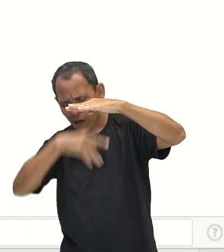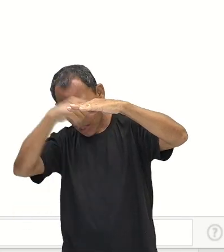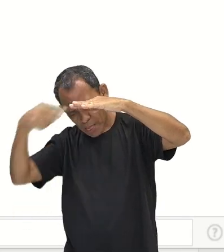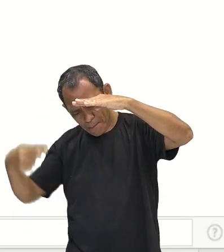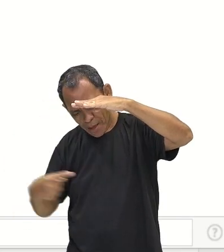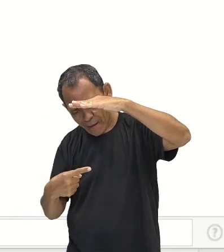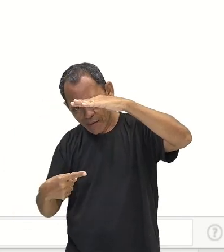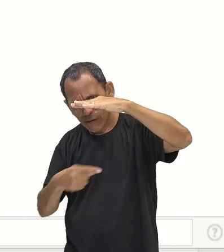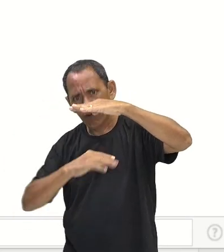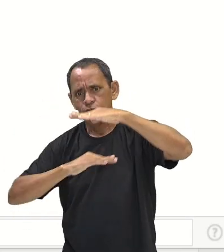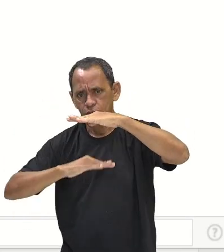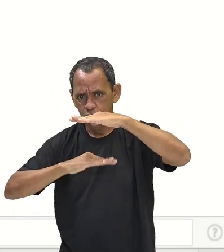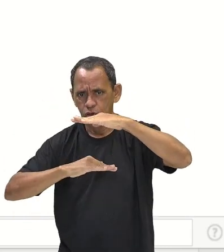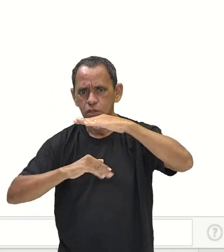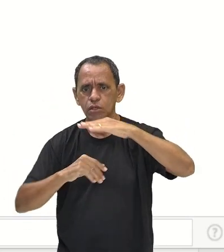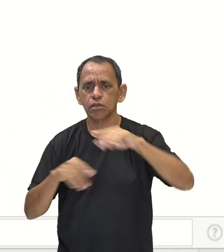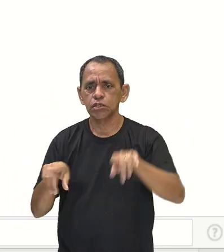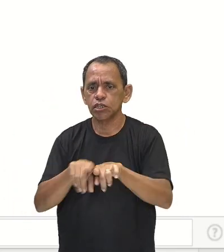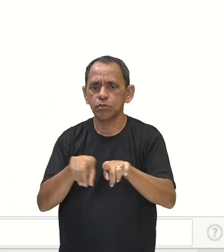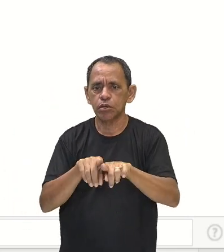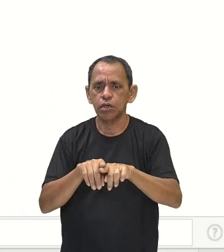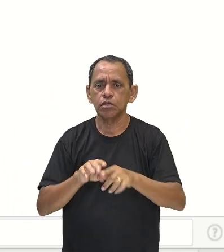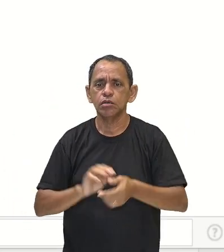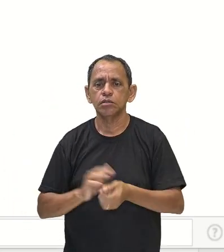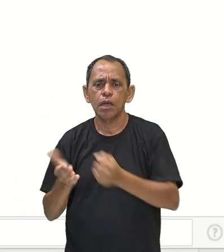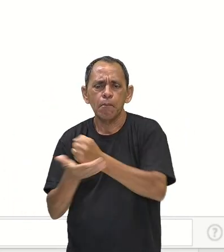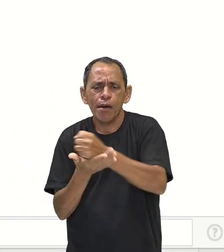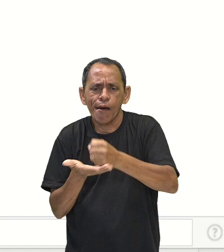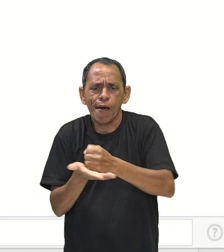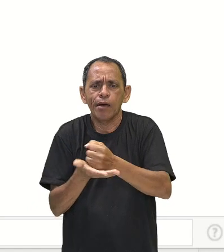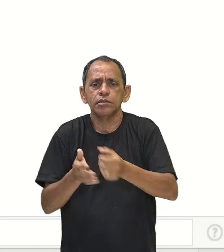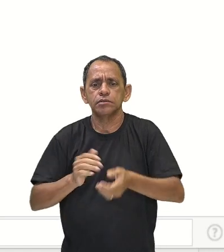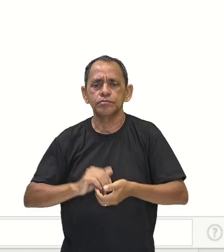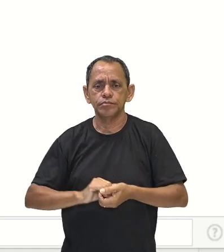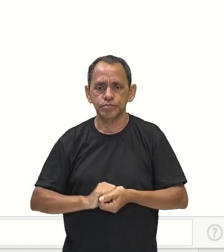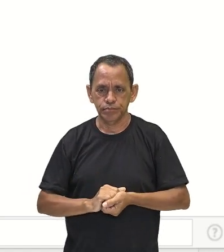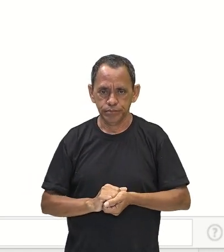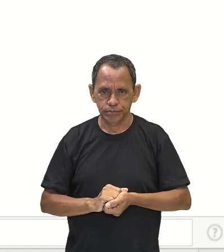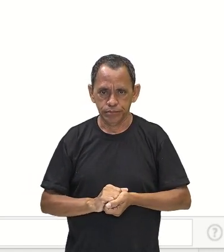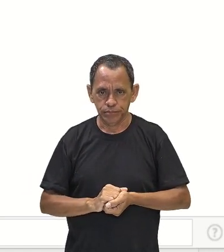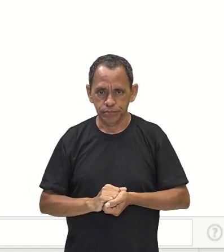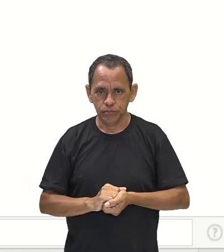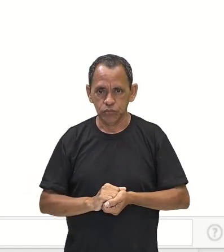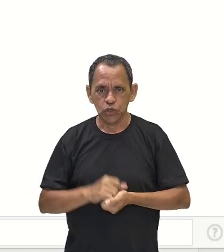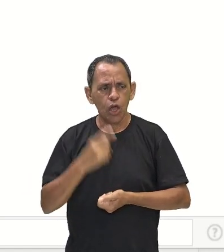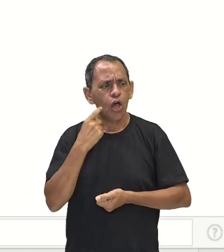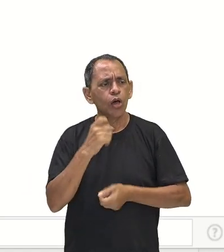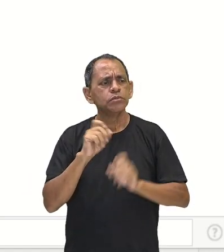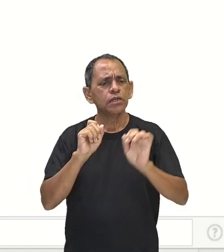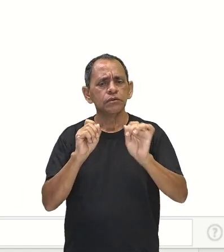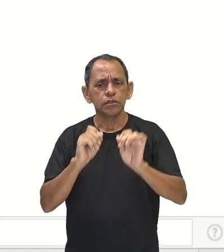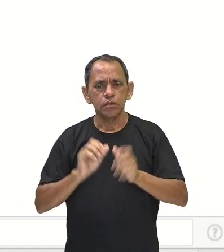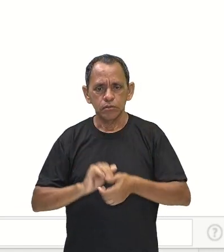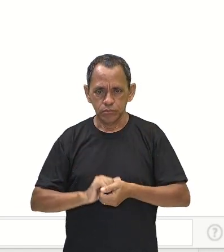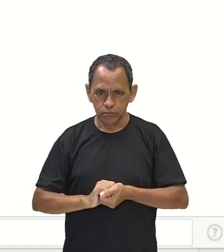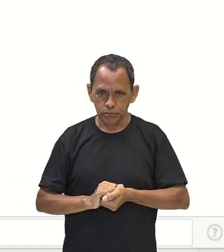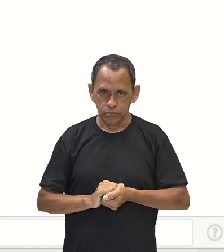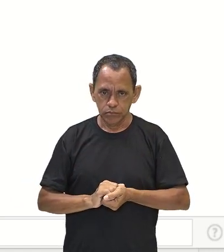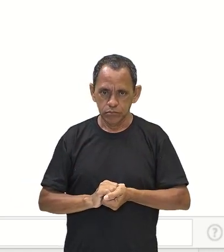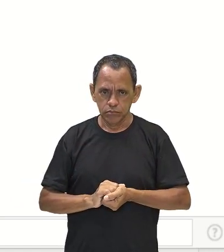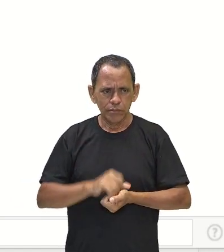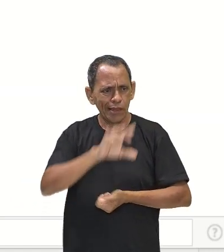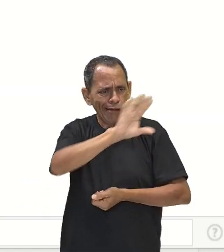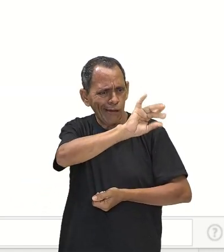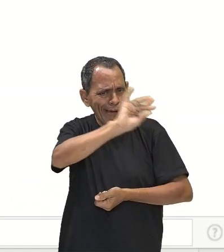4 vértices na base inferior. Observe que de cada